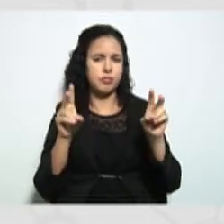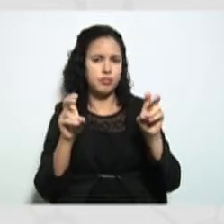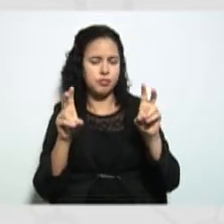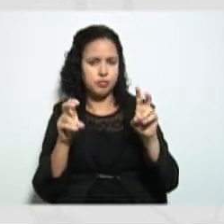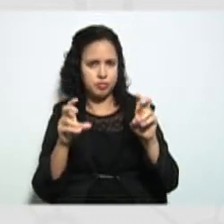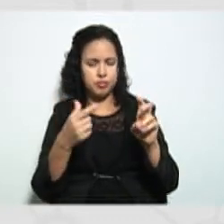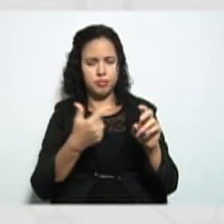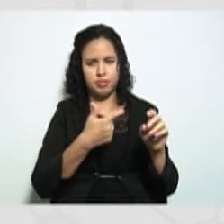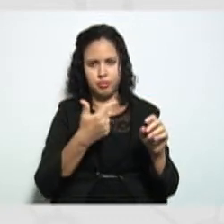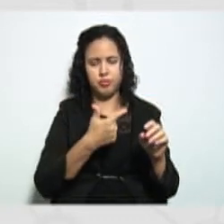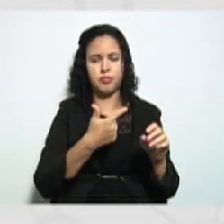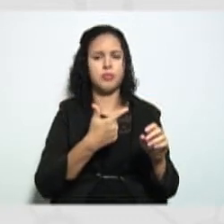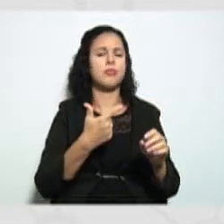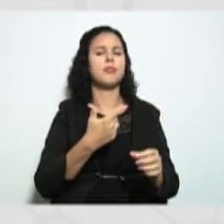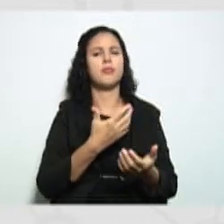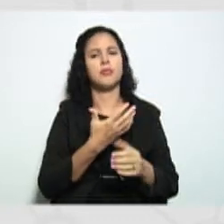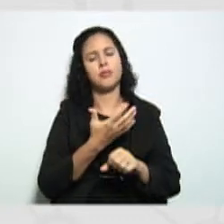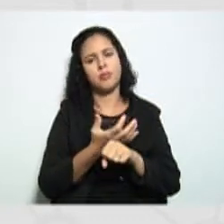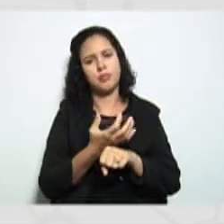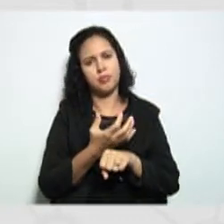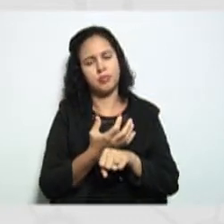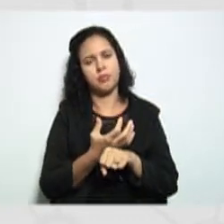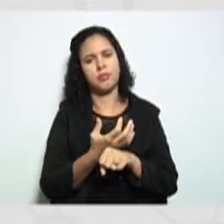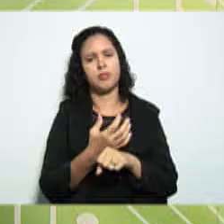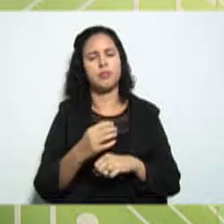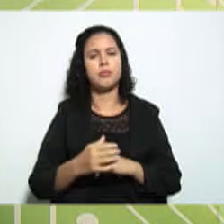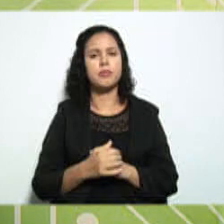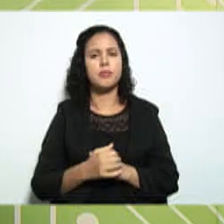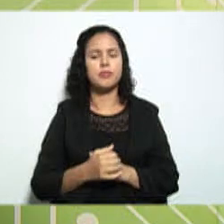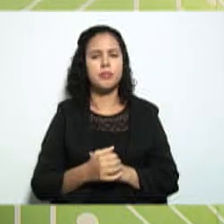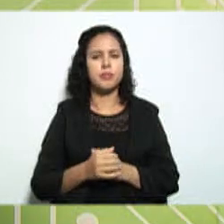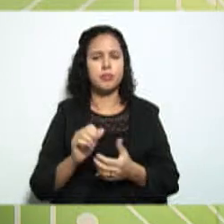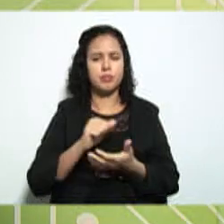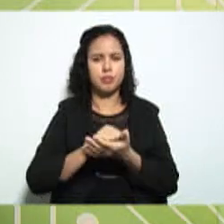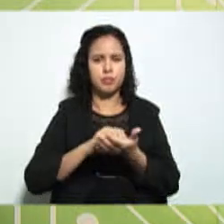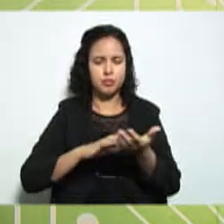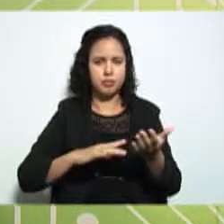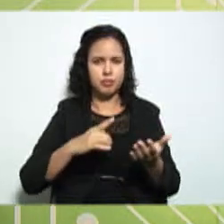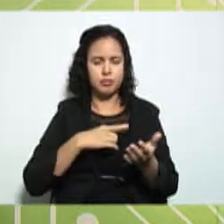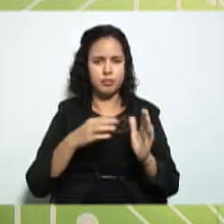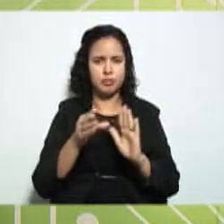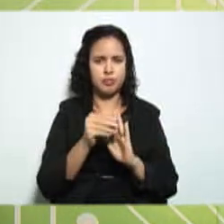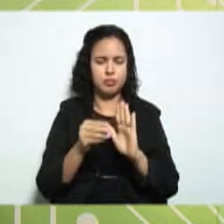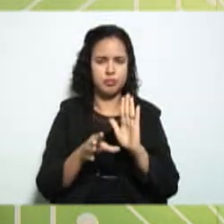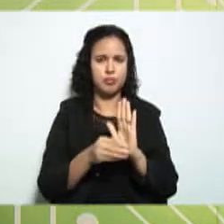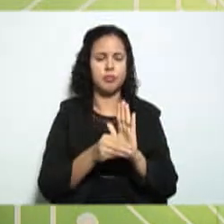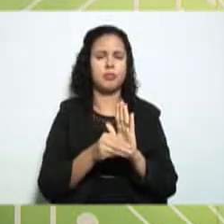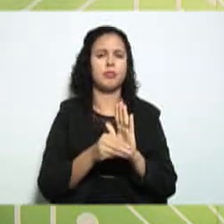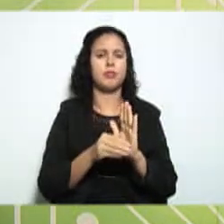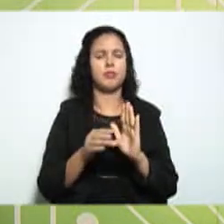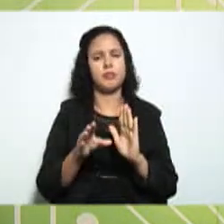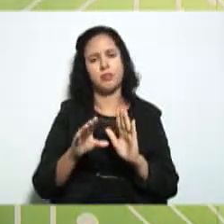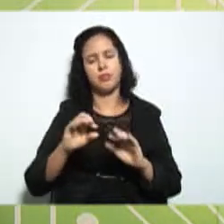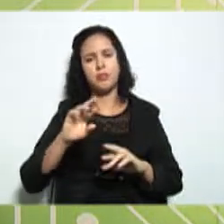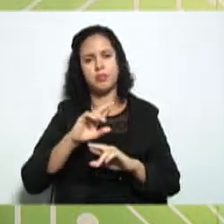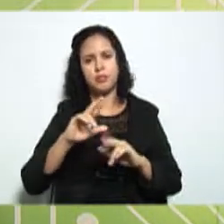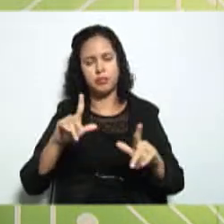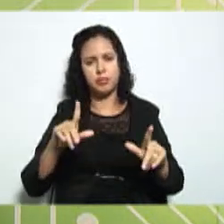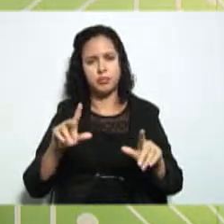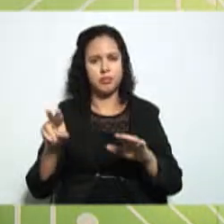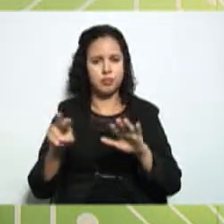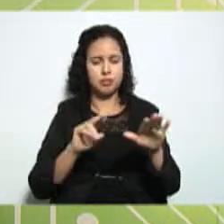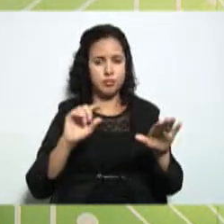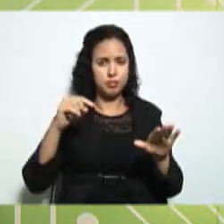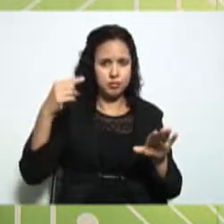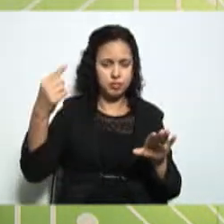né? Principalmente essa primeira aula vai ter o tema do nosso questionário. Na nossa atividade a gente vai abordar os conteúdos de uma maneira um pouco diferente. A nossa próxima atividade, ela